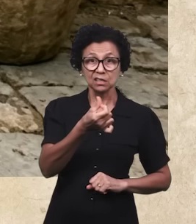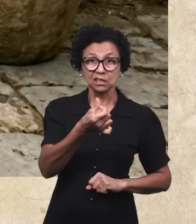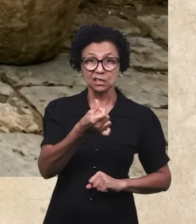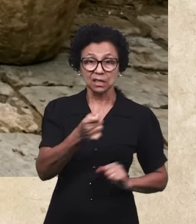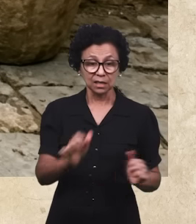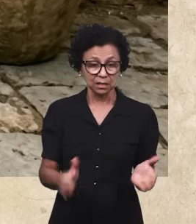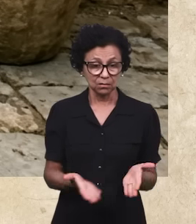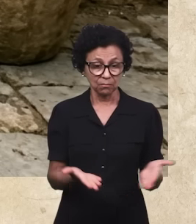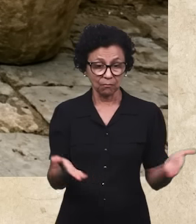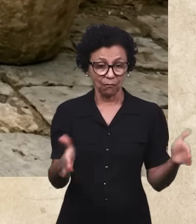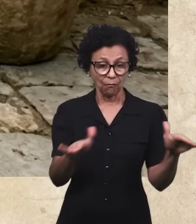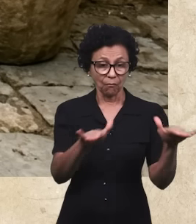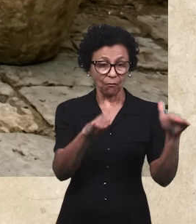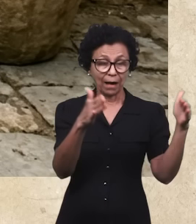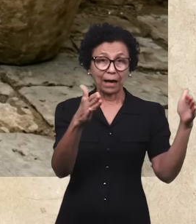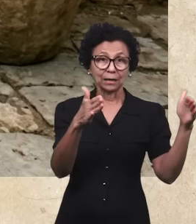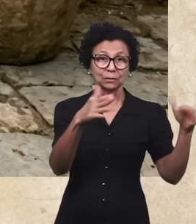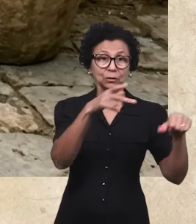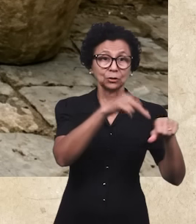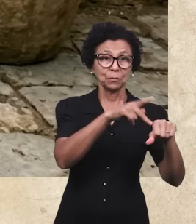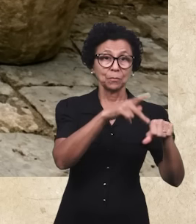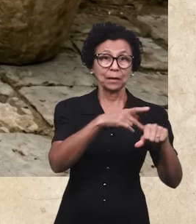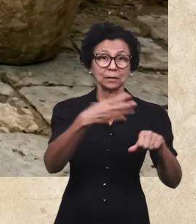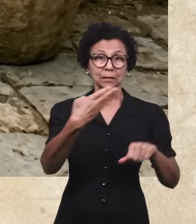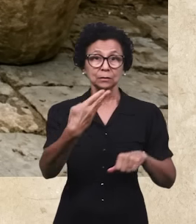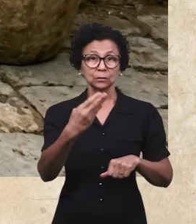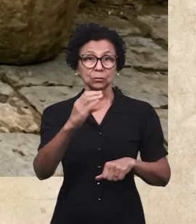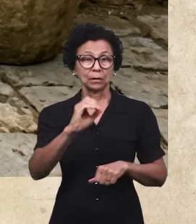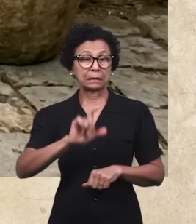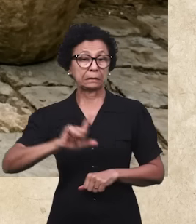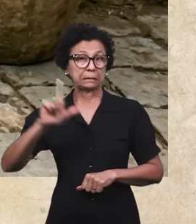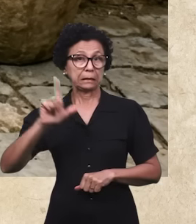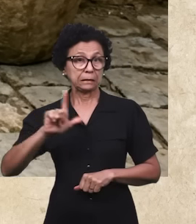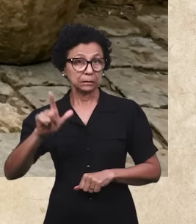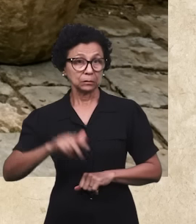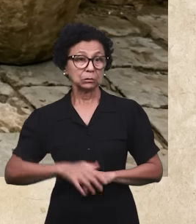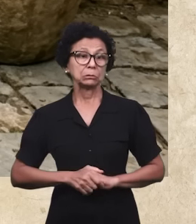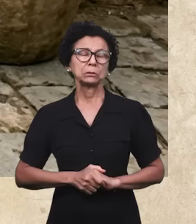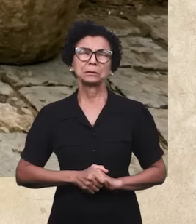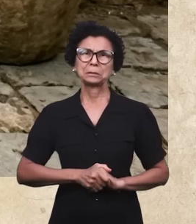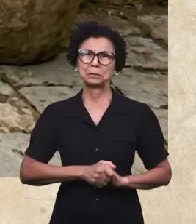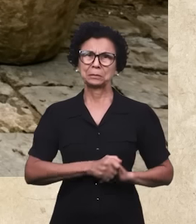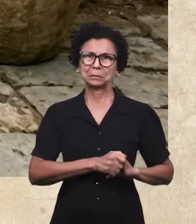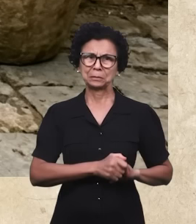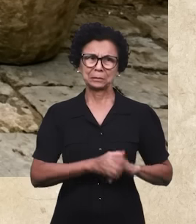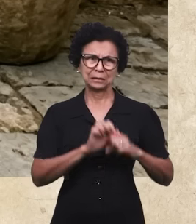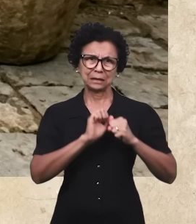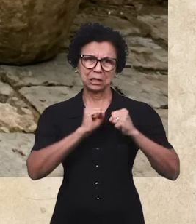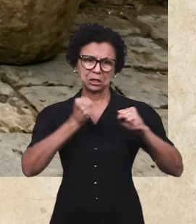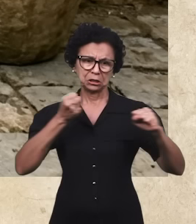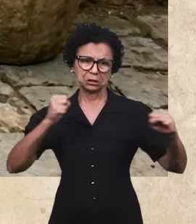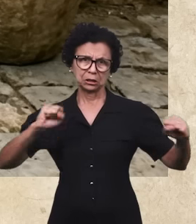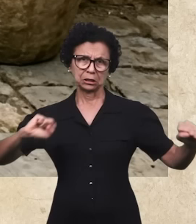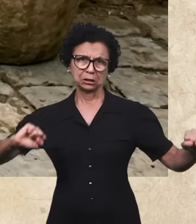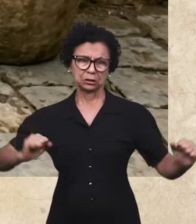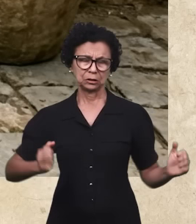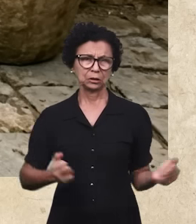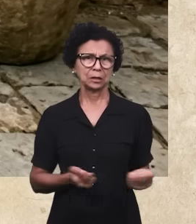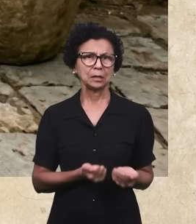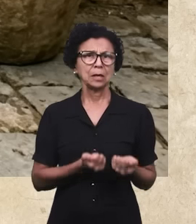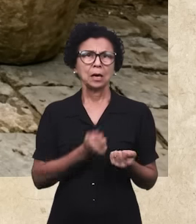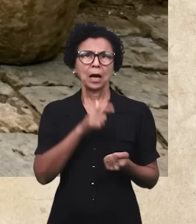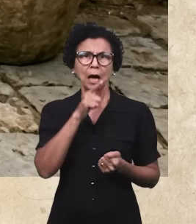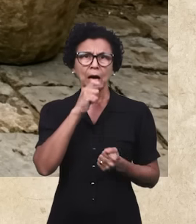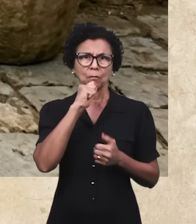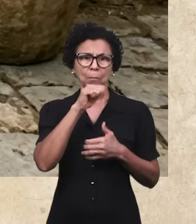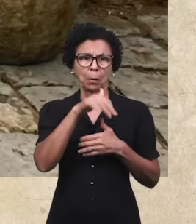dava muito vinho. Exatamente. Então, era bastante água.